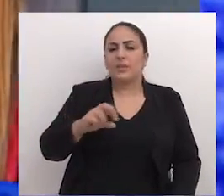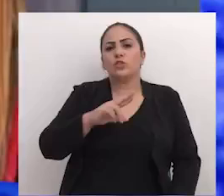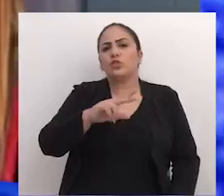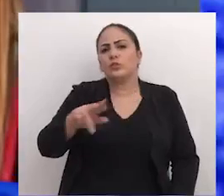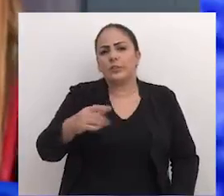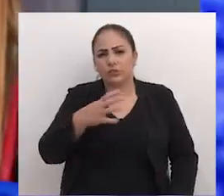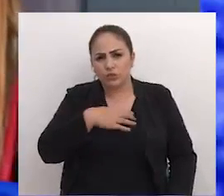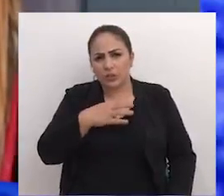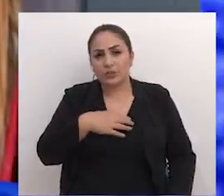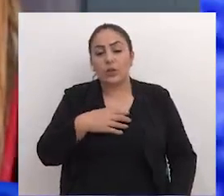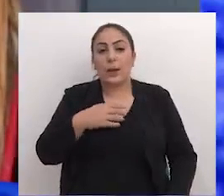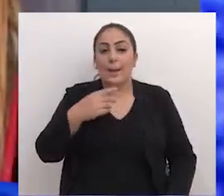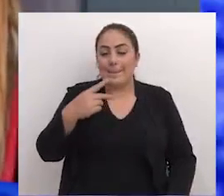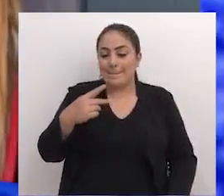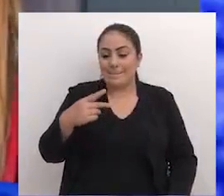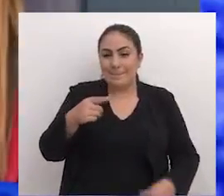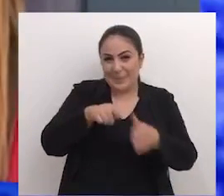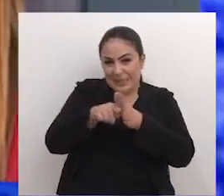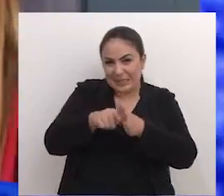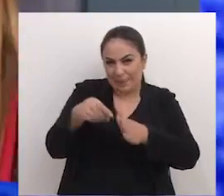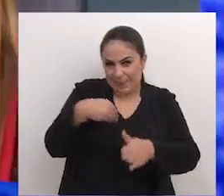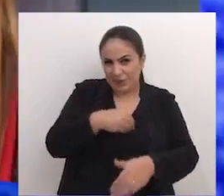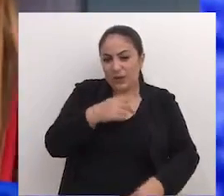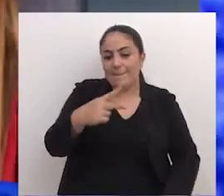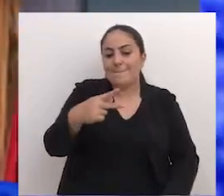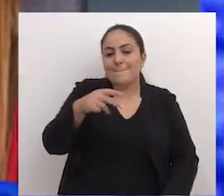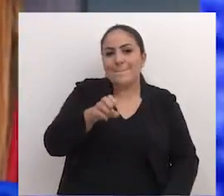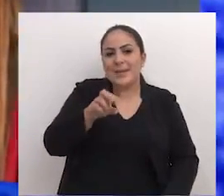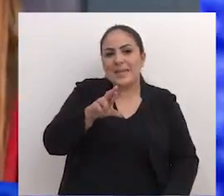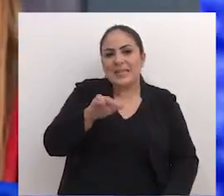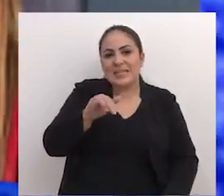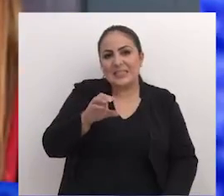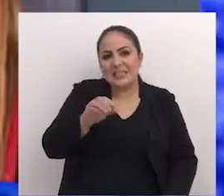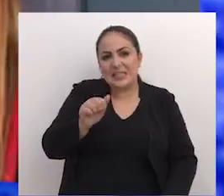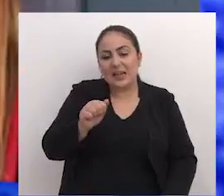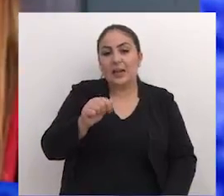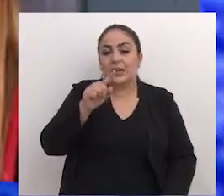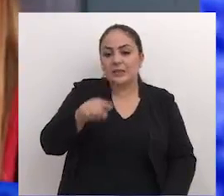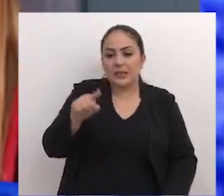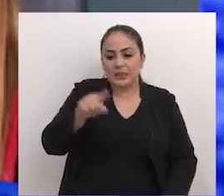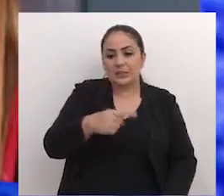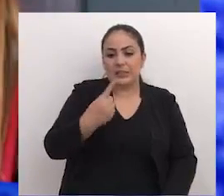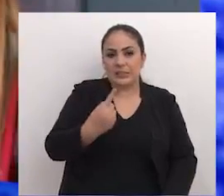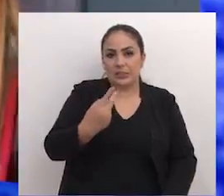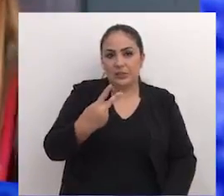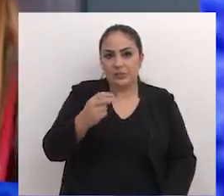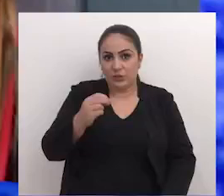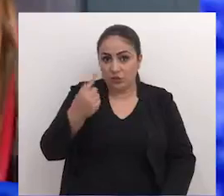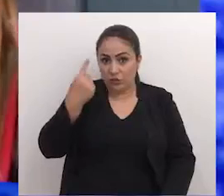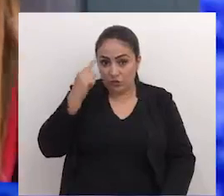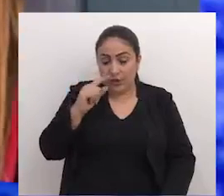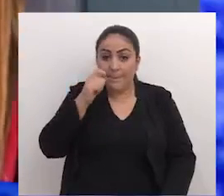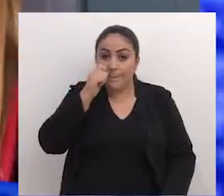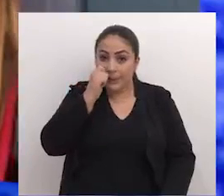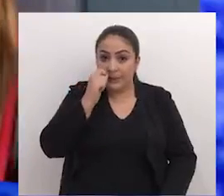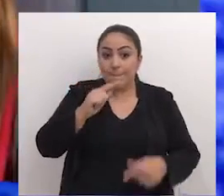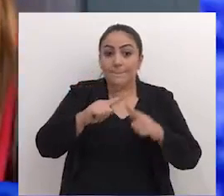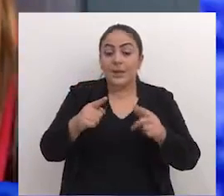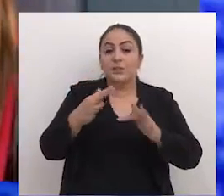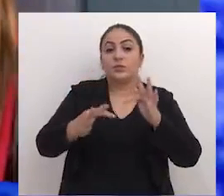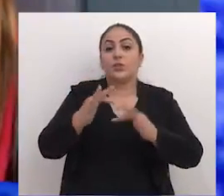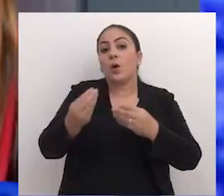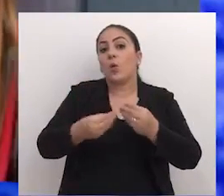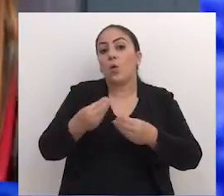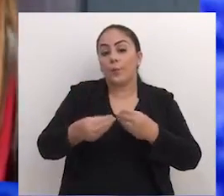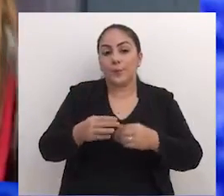várias outras medidas. A perícia médica está suspensa por um prazo de 120 dias, a presencial. Então, como que vai funcionar